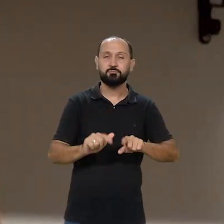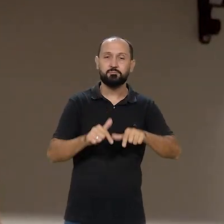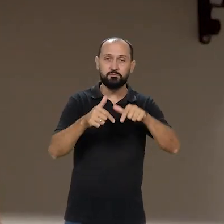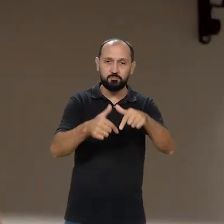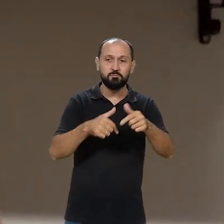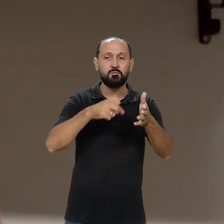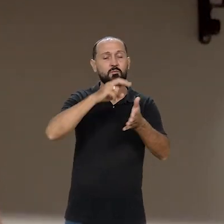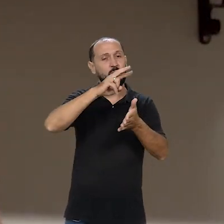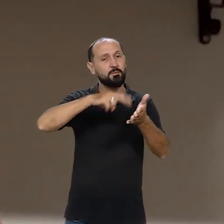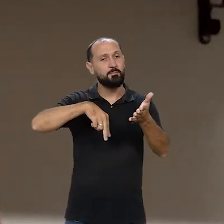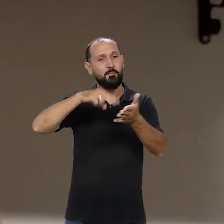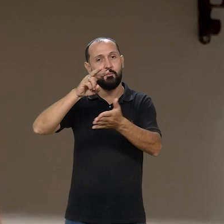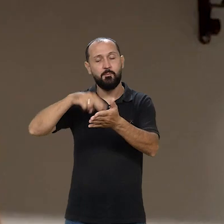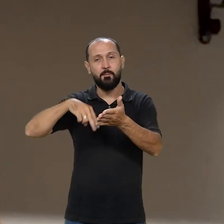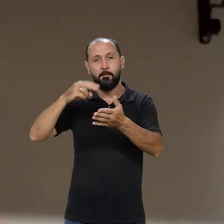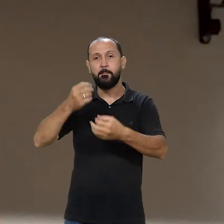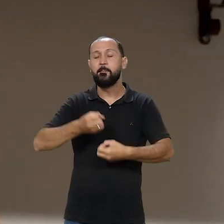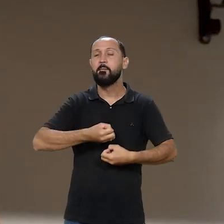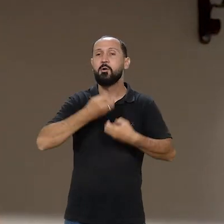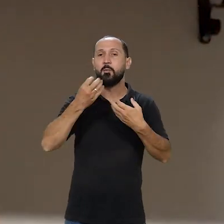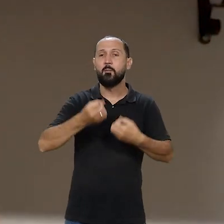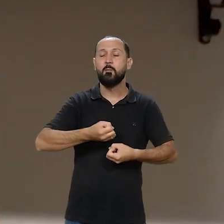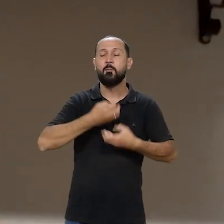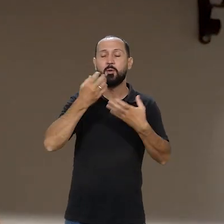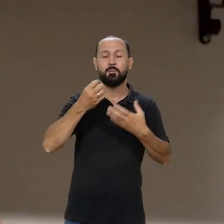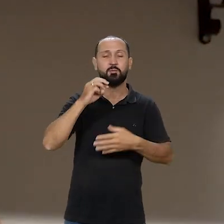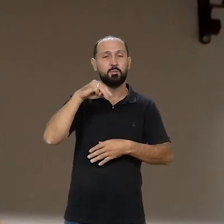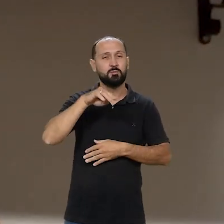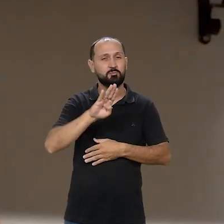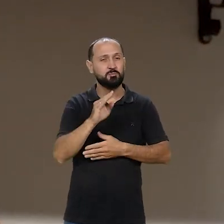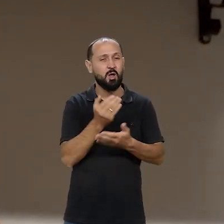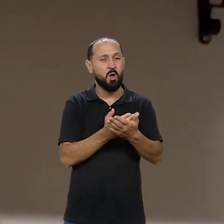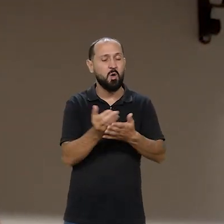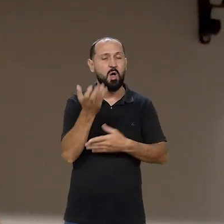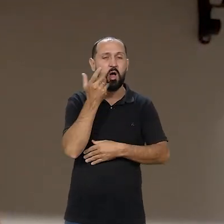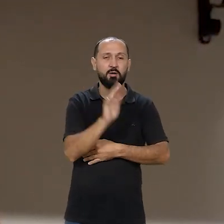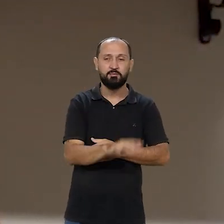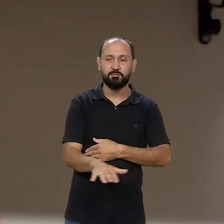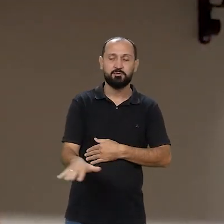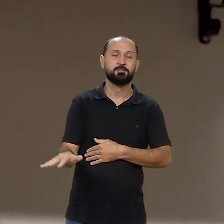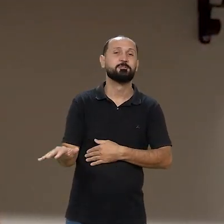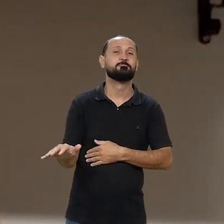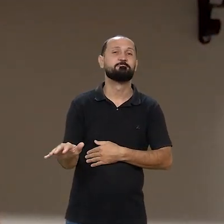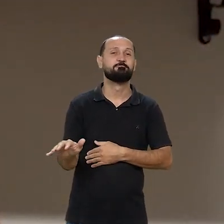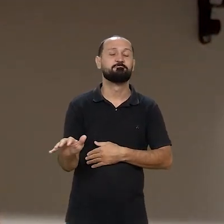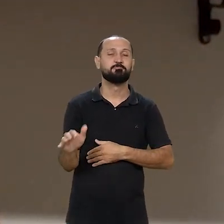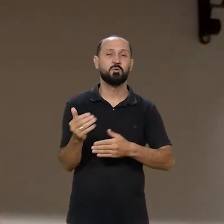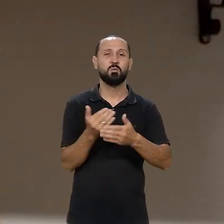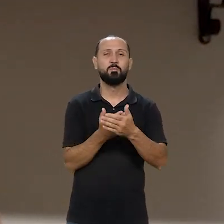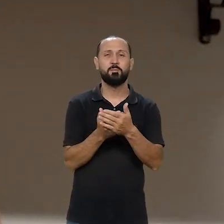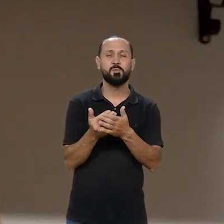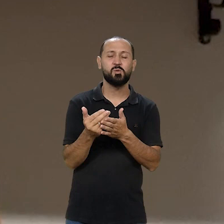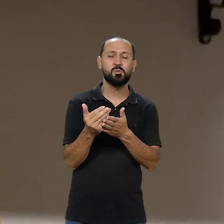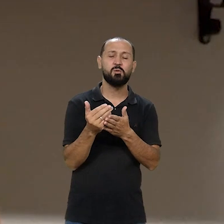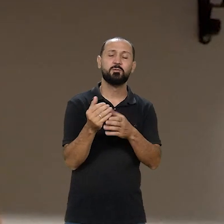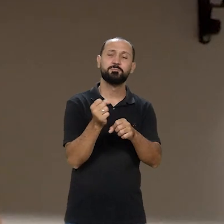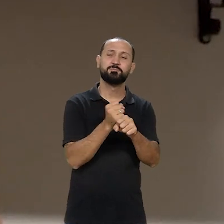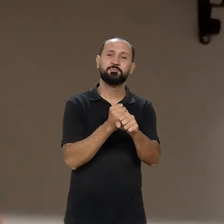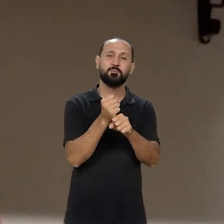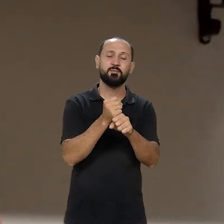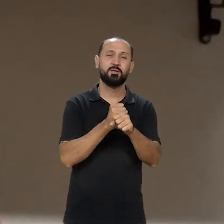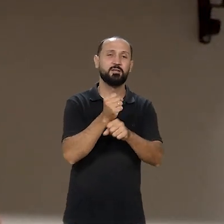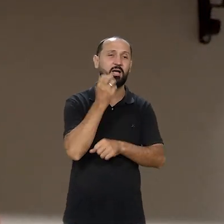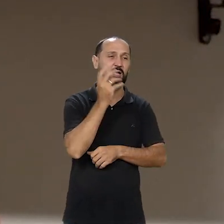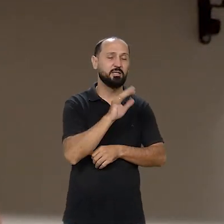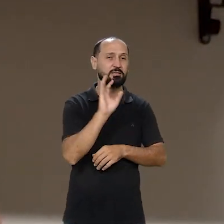isso, eu luto pela leitura dos poemas de Manuel de Barros desde a educação infantil, desde os